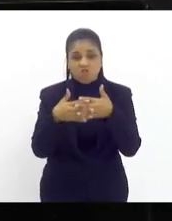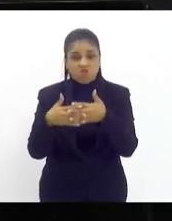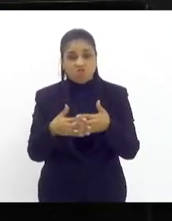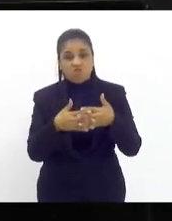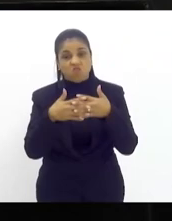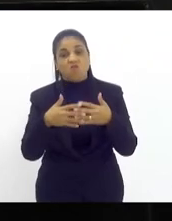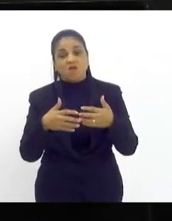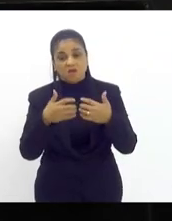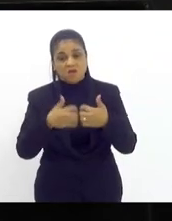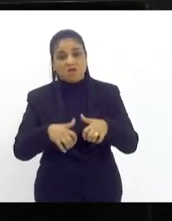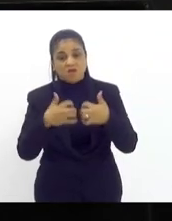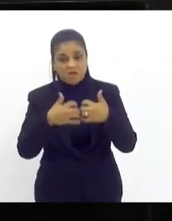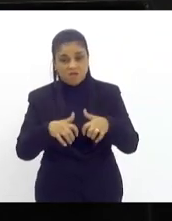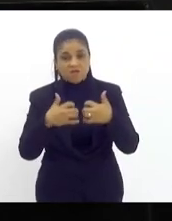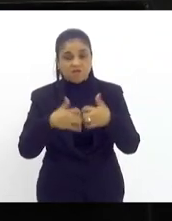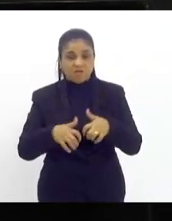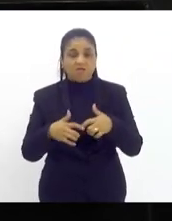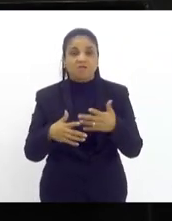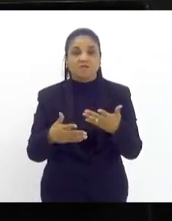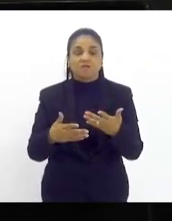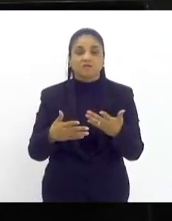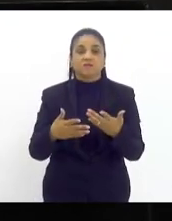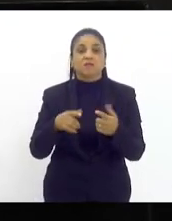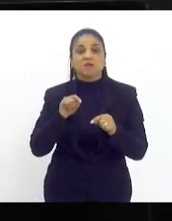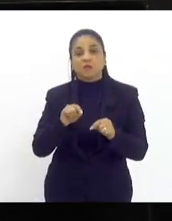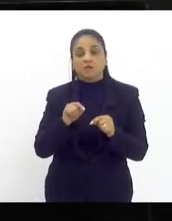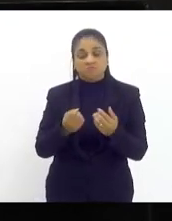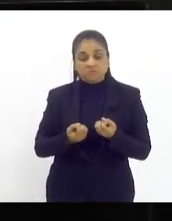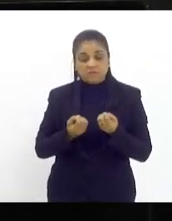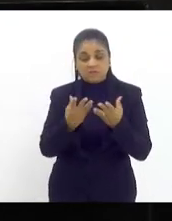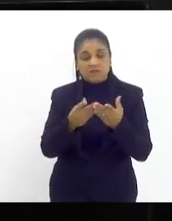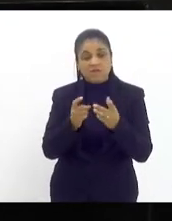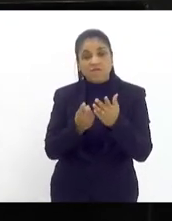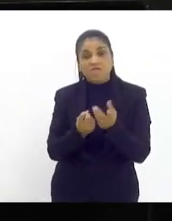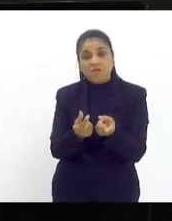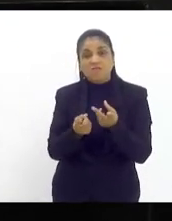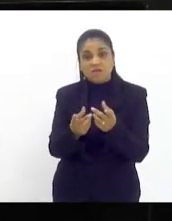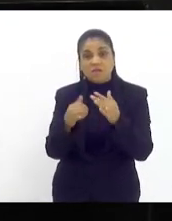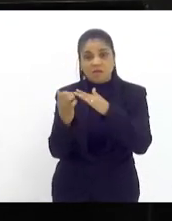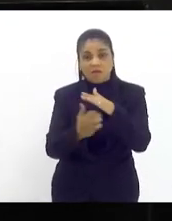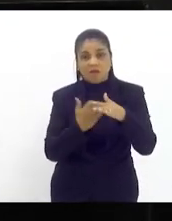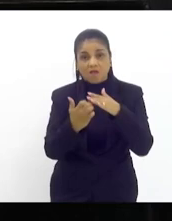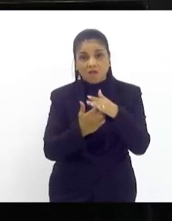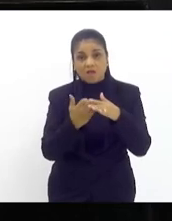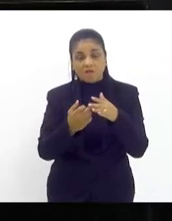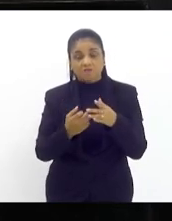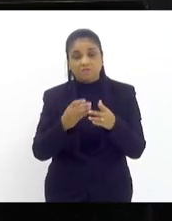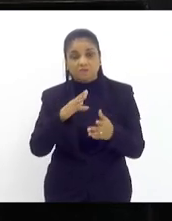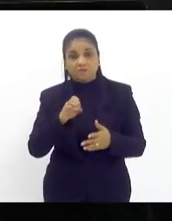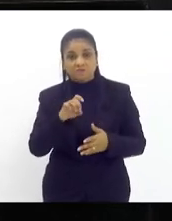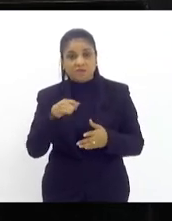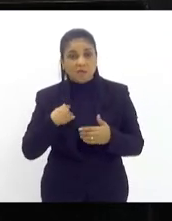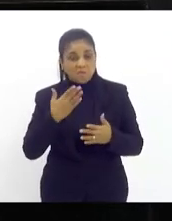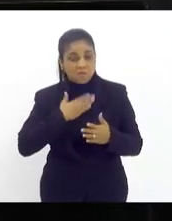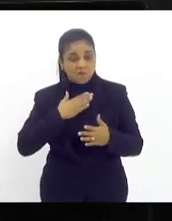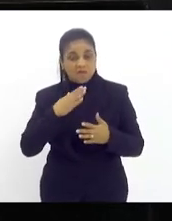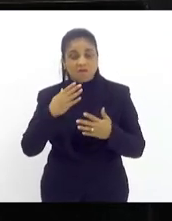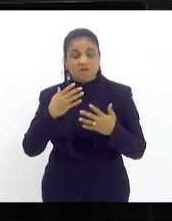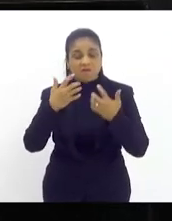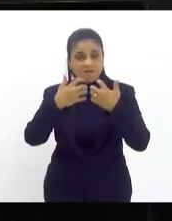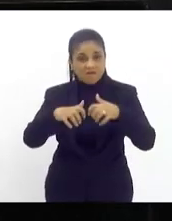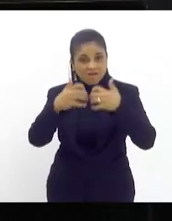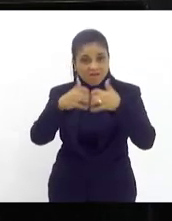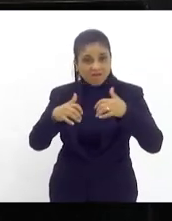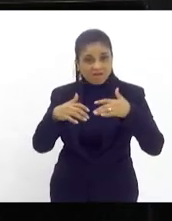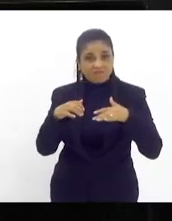prefeito quer fazer entregar na mão da iniciativa privada a água e na região serrana minha região serrana Brota água em tudo